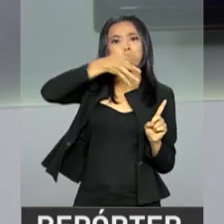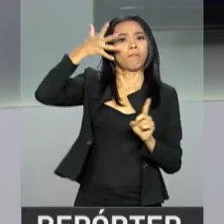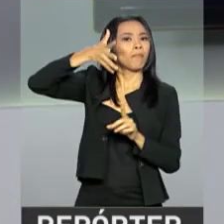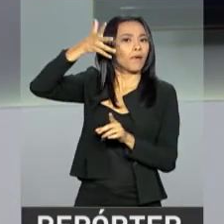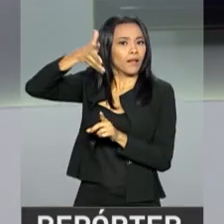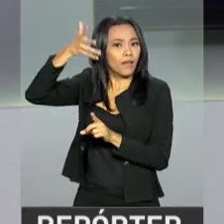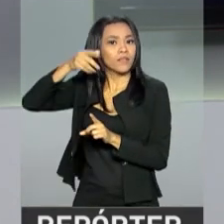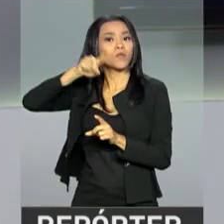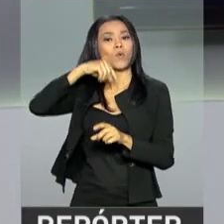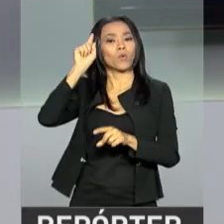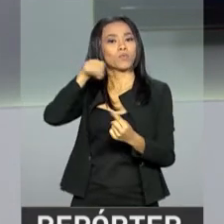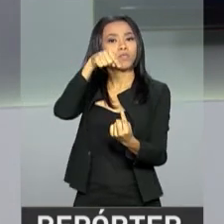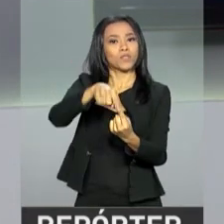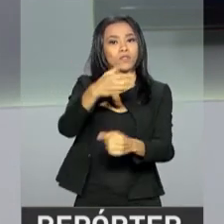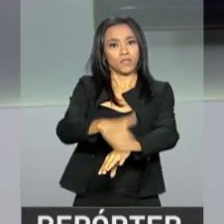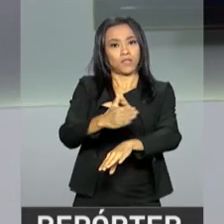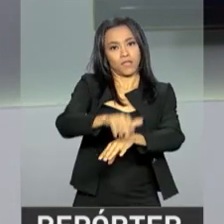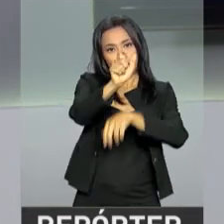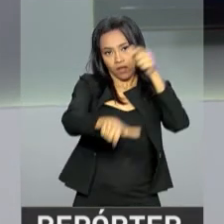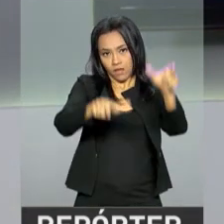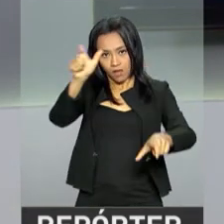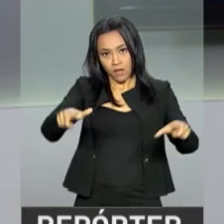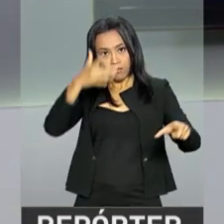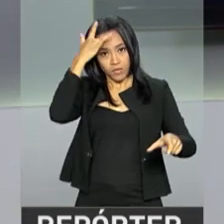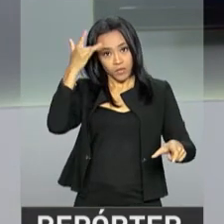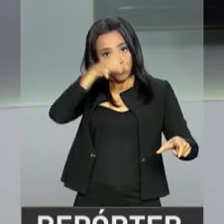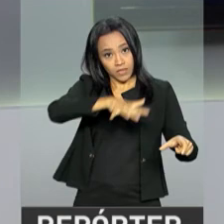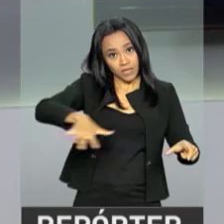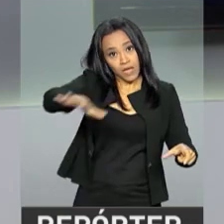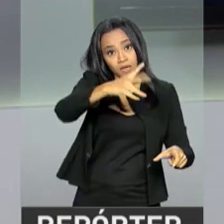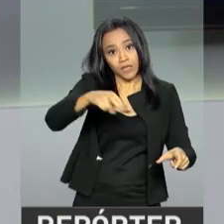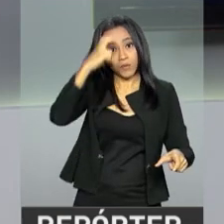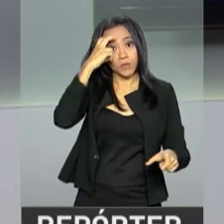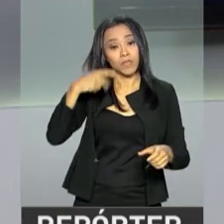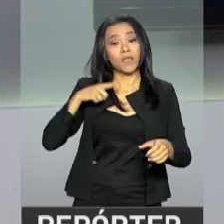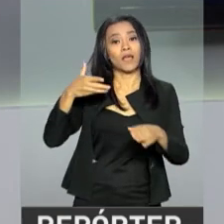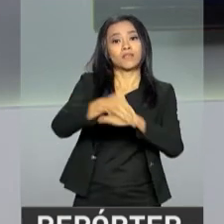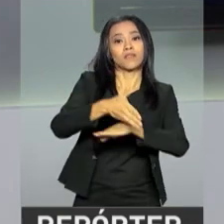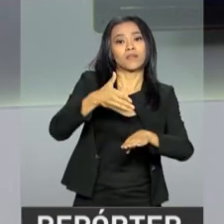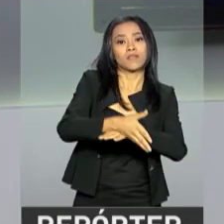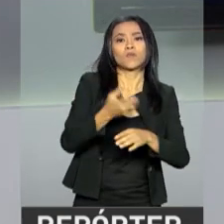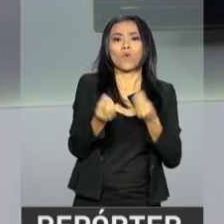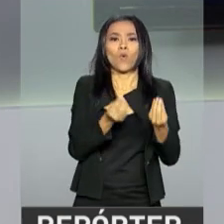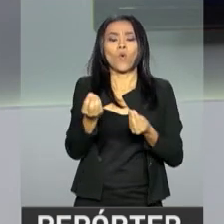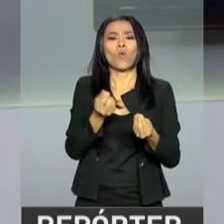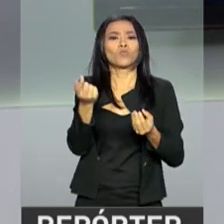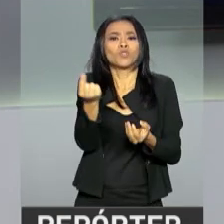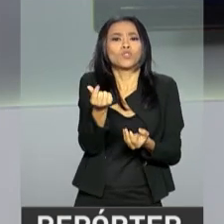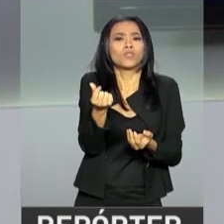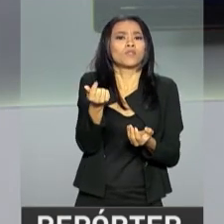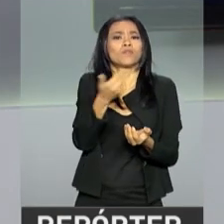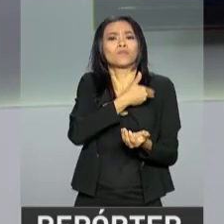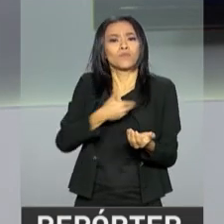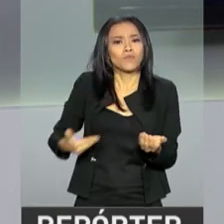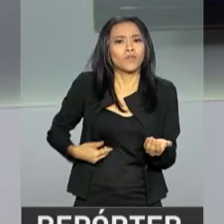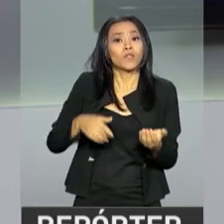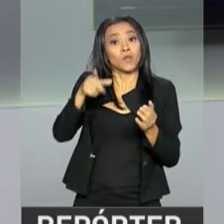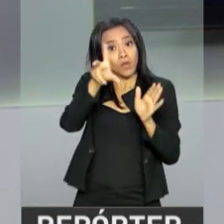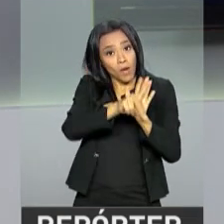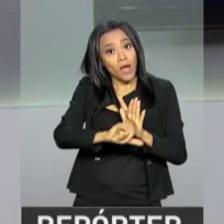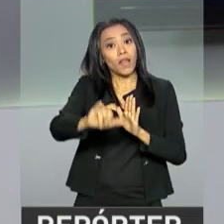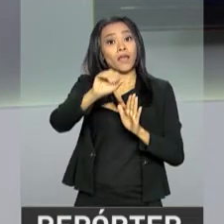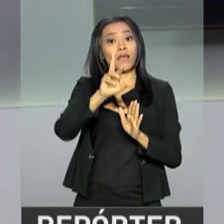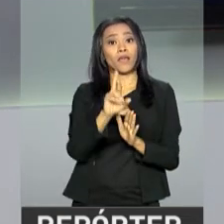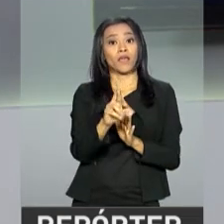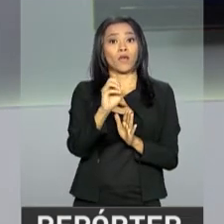culturais a ideia que mais realizadores tenham acesso a programas de captação de recursos como a lei rouanet brasília